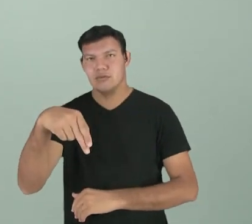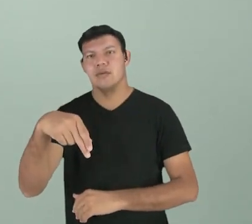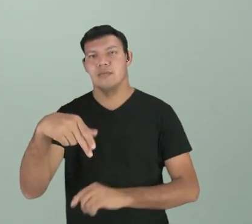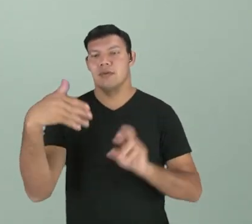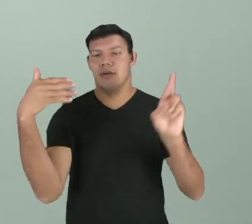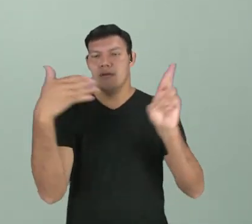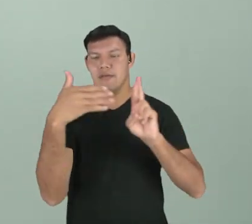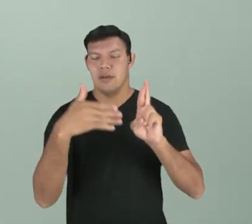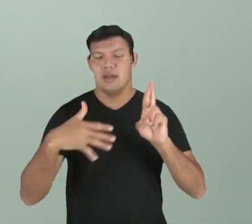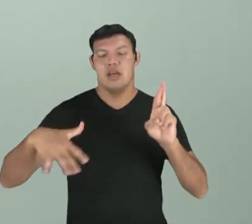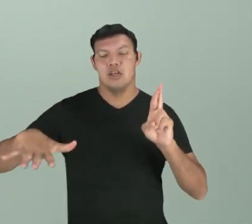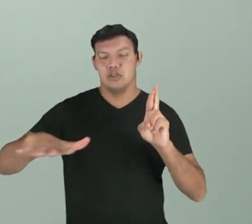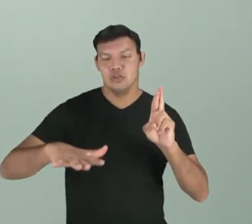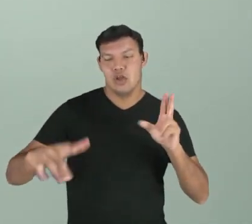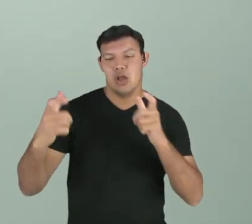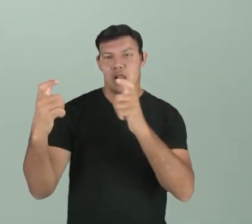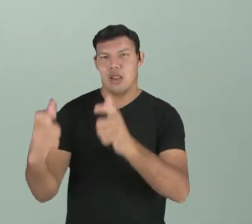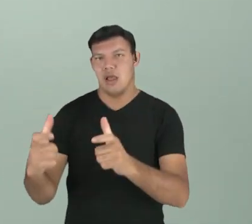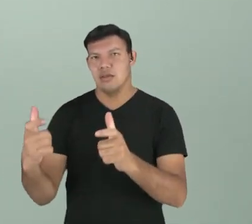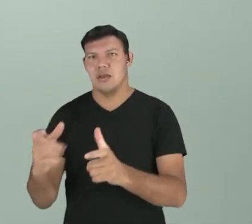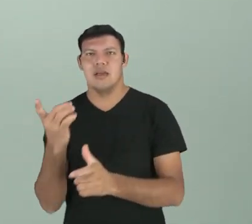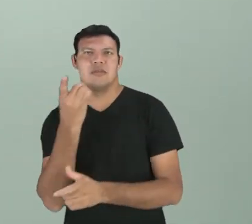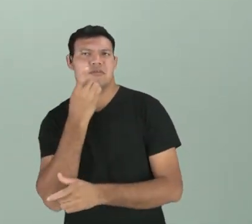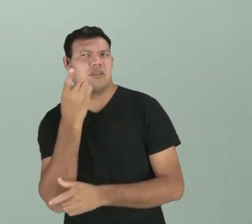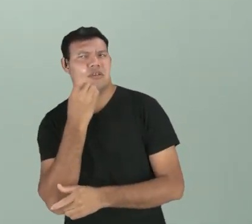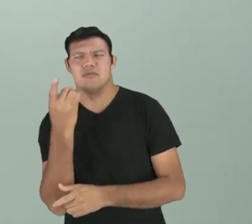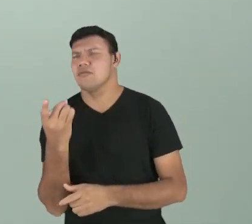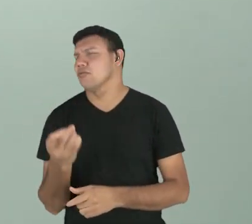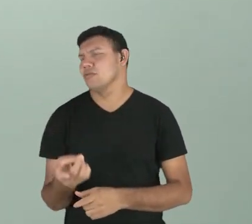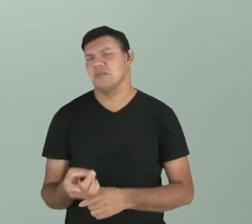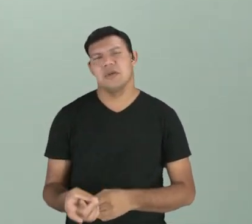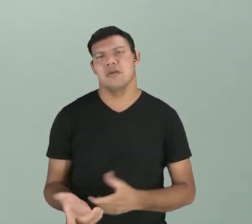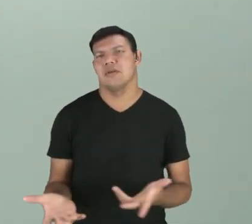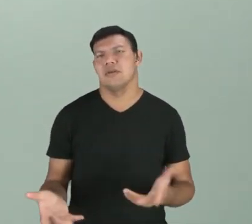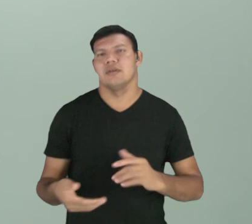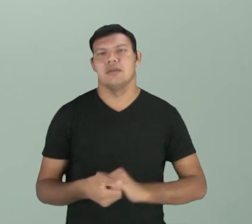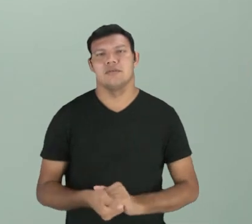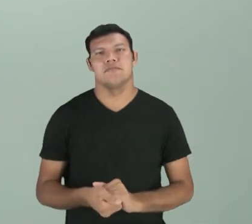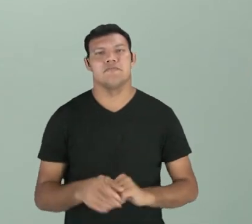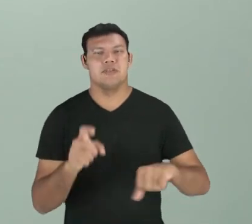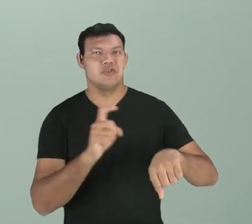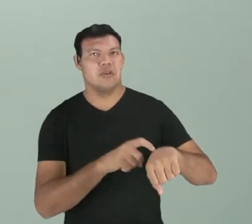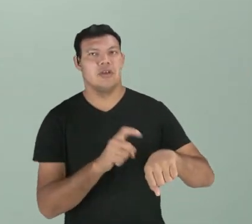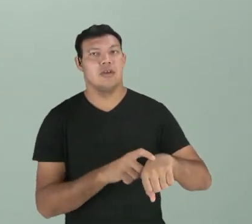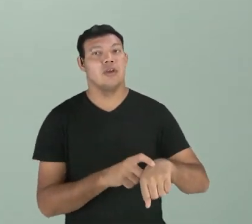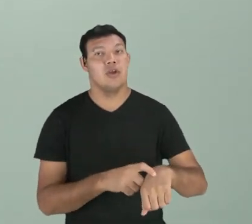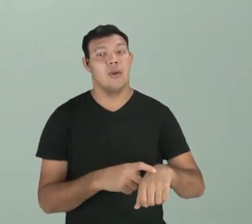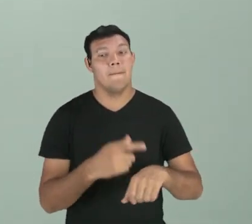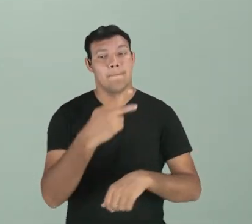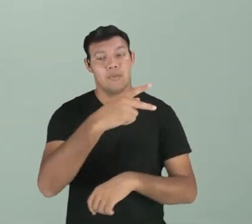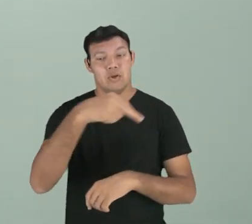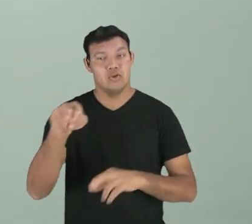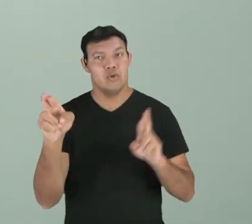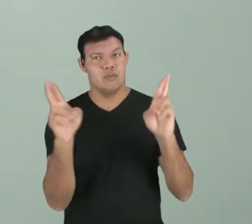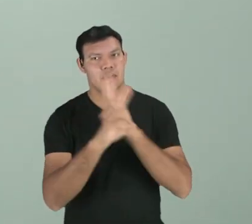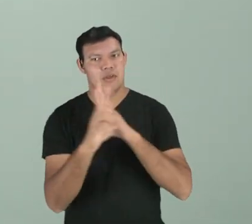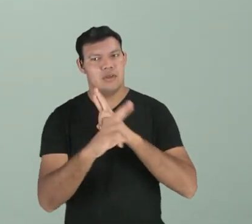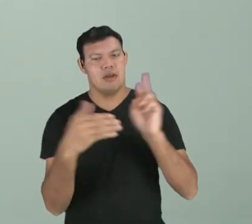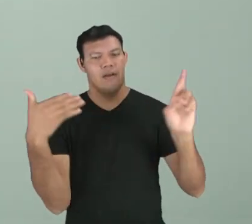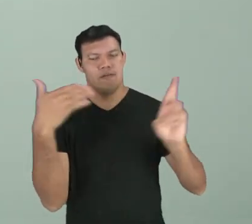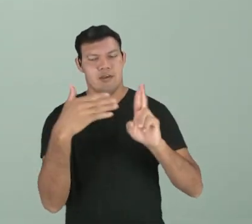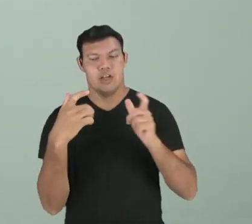não data, e não tempo, e não usando só para ligar no texto, não. Usem o pronome relativo onde para retomar um